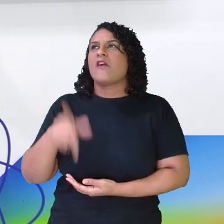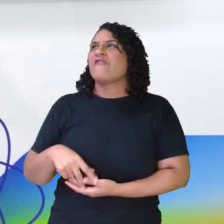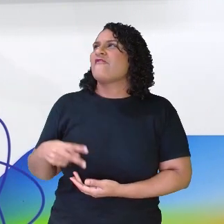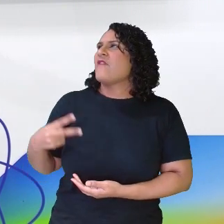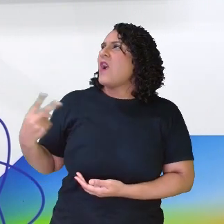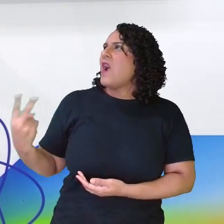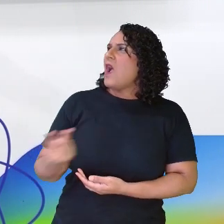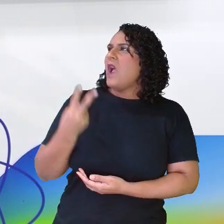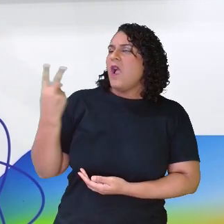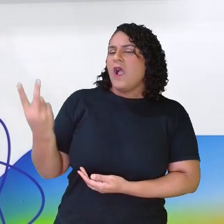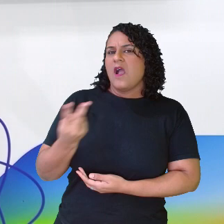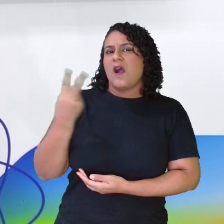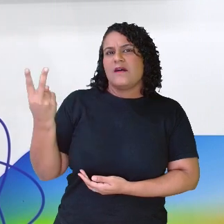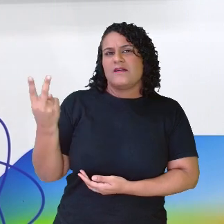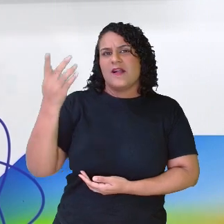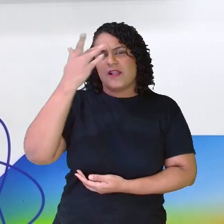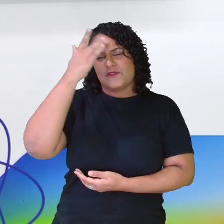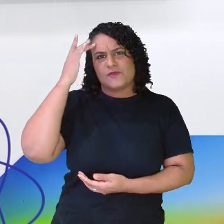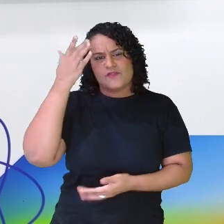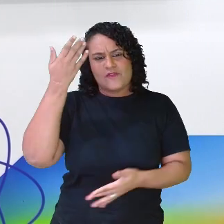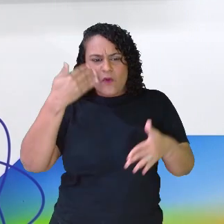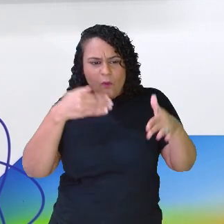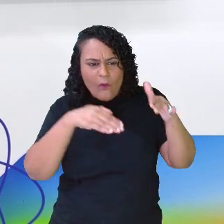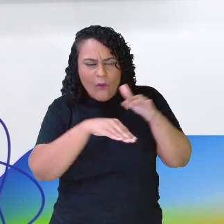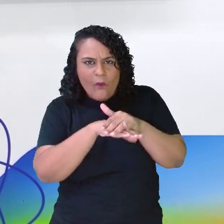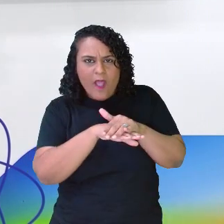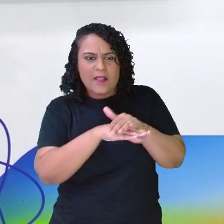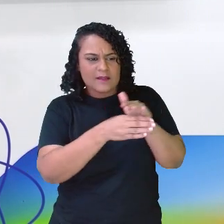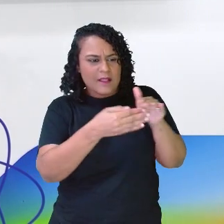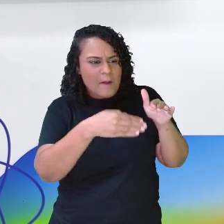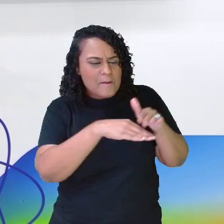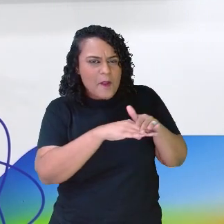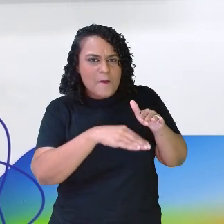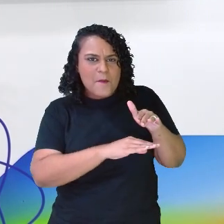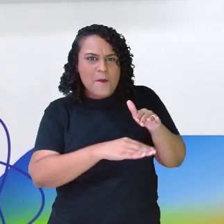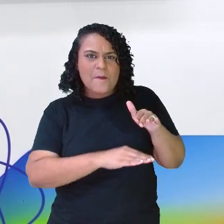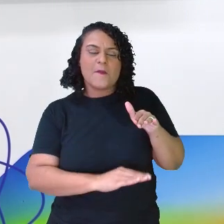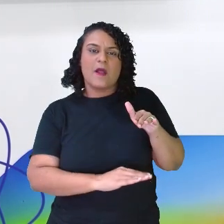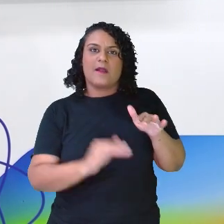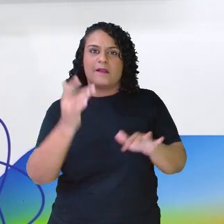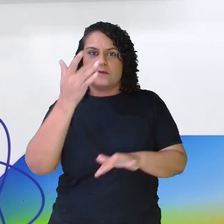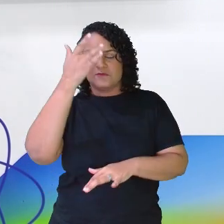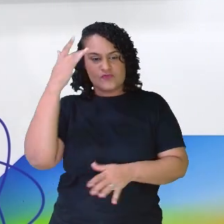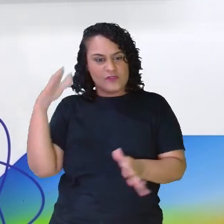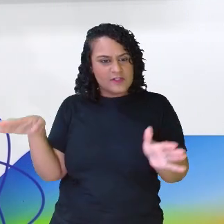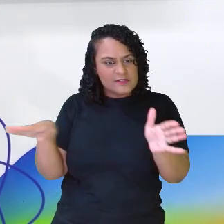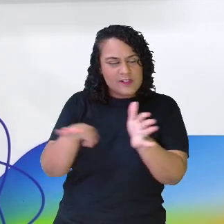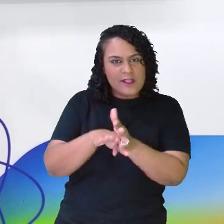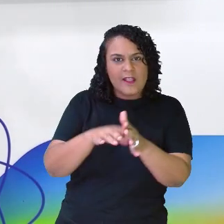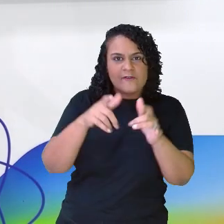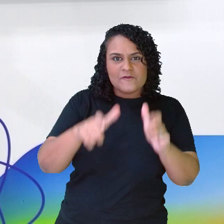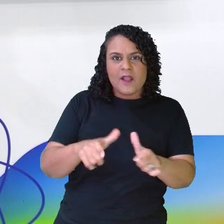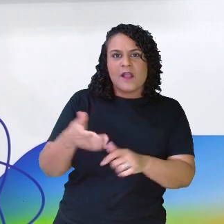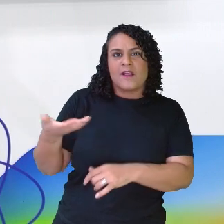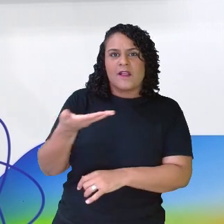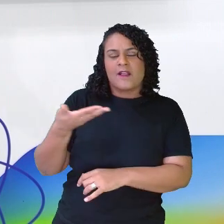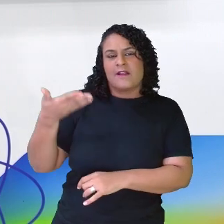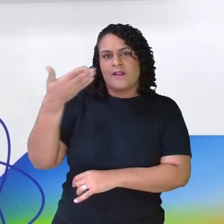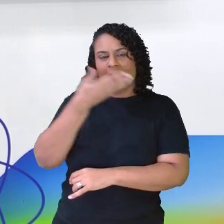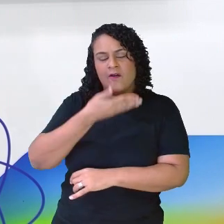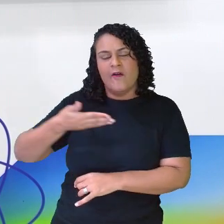pessoas costumavam guardar em baús. Quando as pessoas chegavam no engenho para ser recepcionados